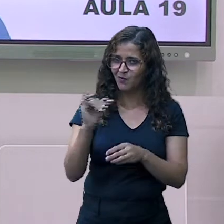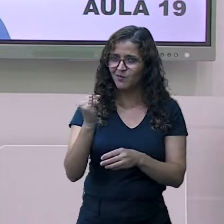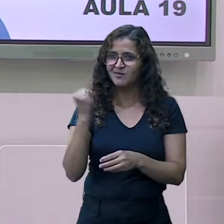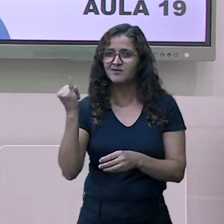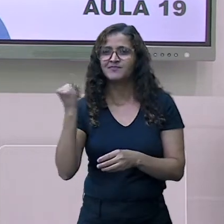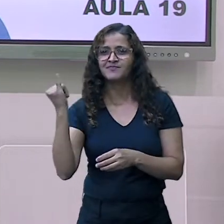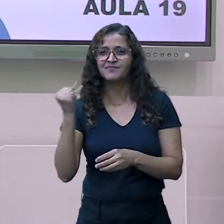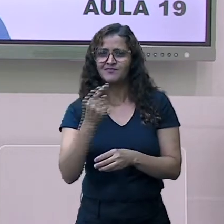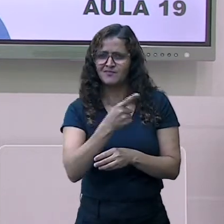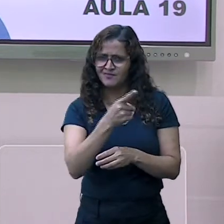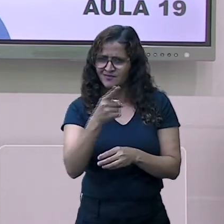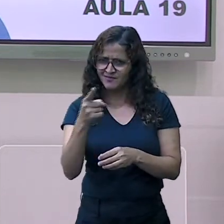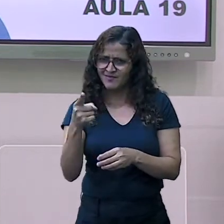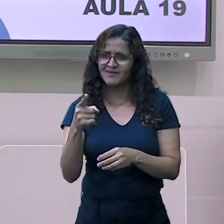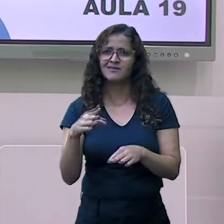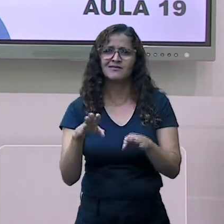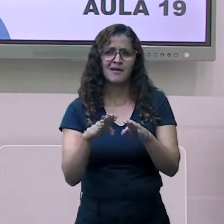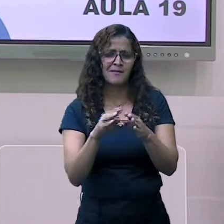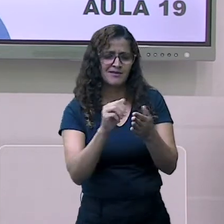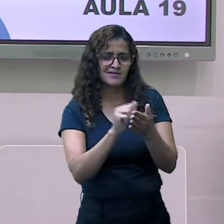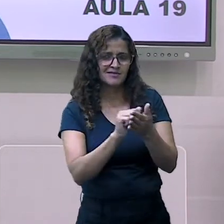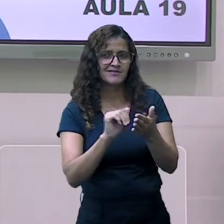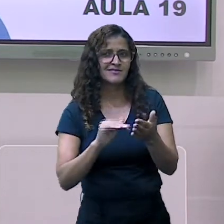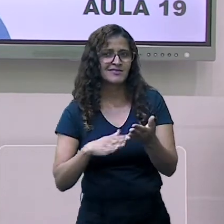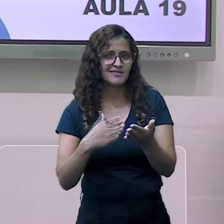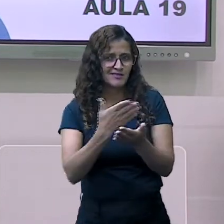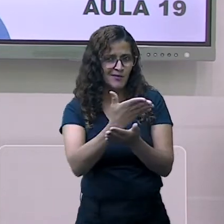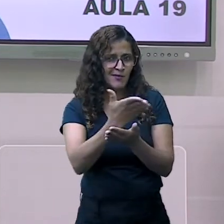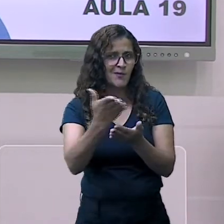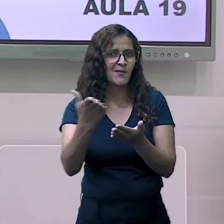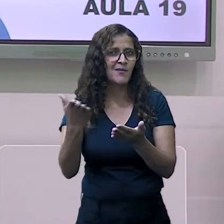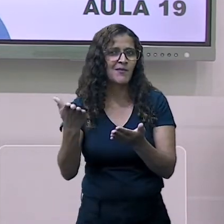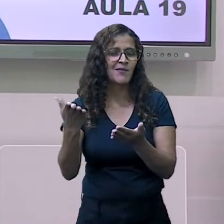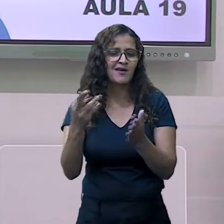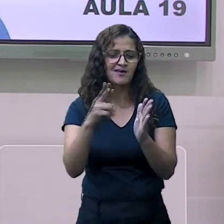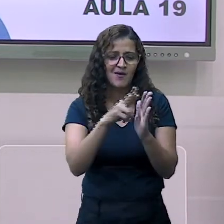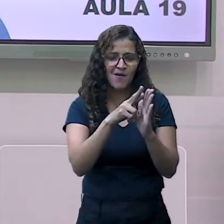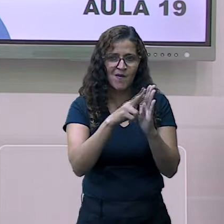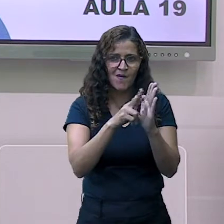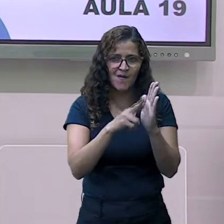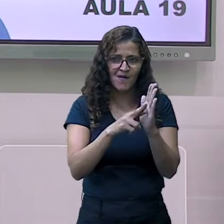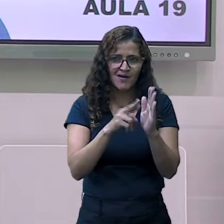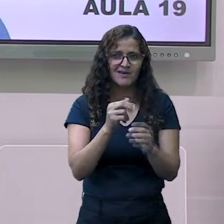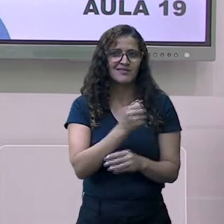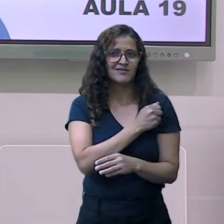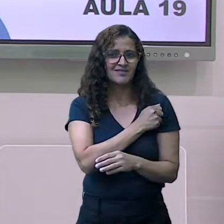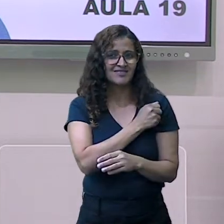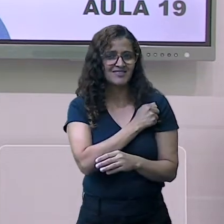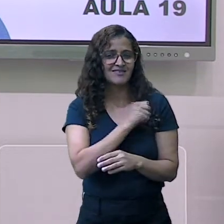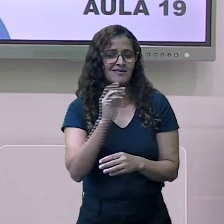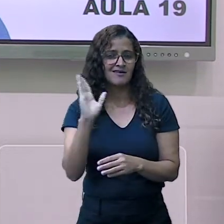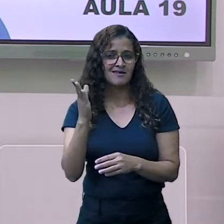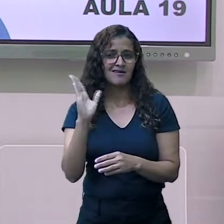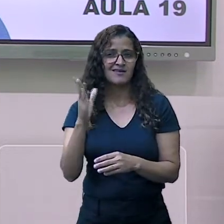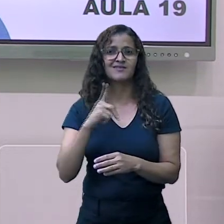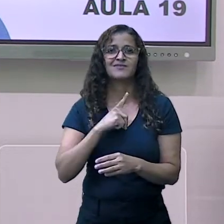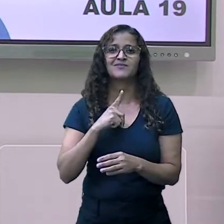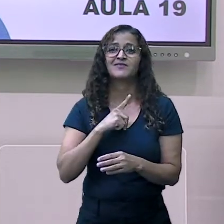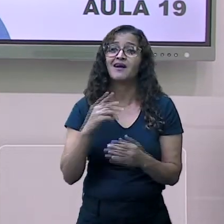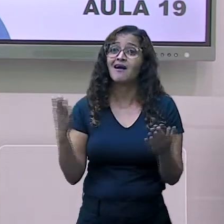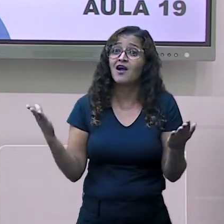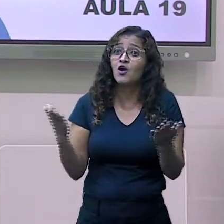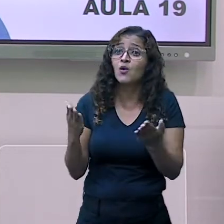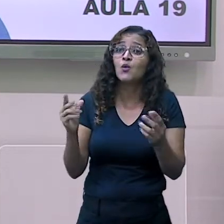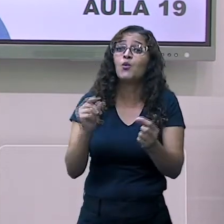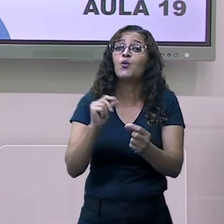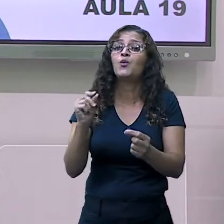você, porque nós já criamos o hábito da rotina de um estudante. Feito isso, é hora então